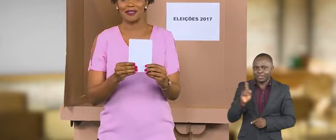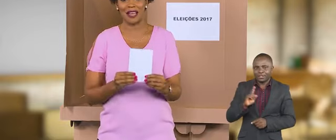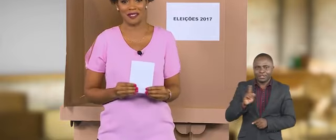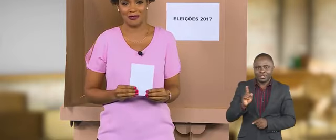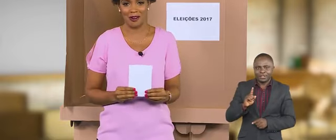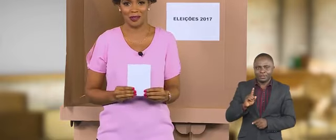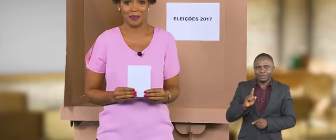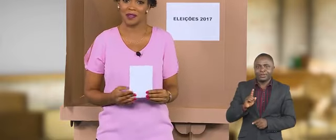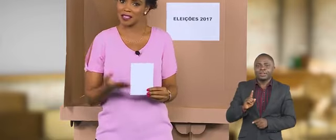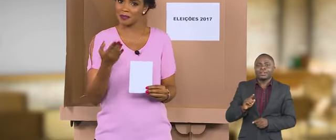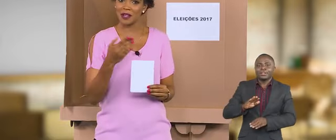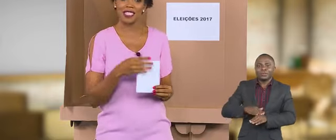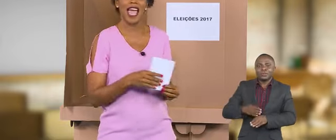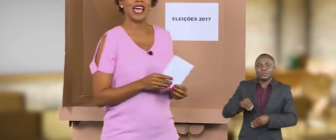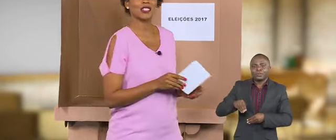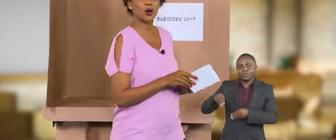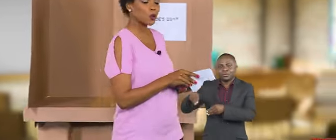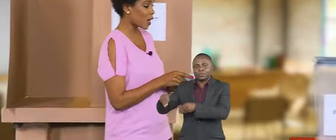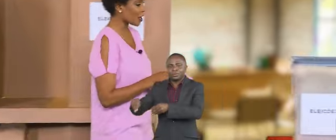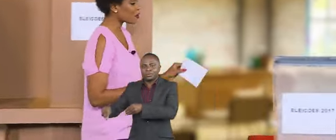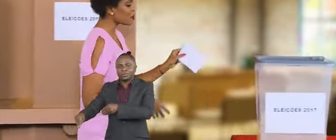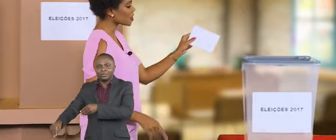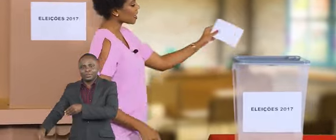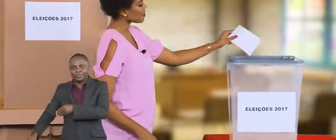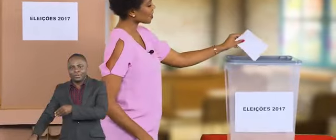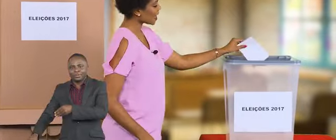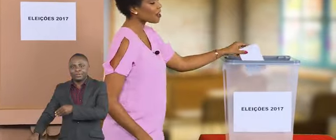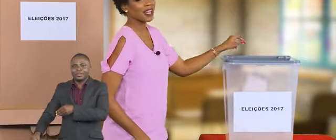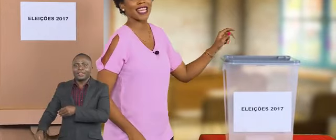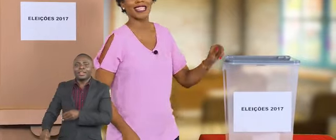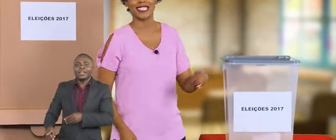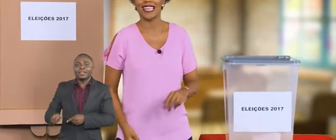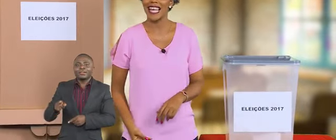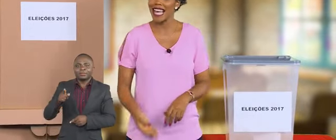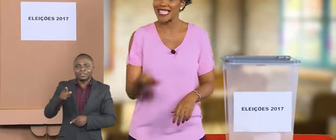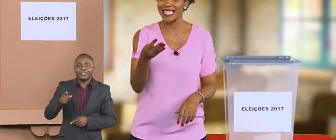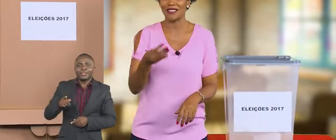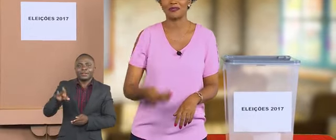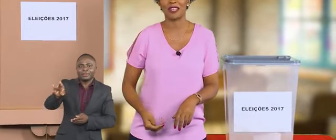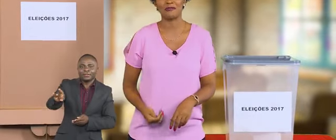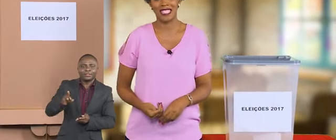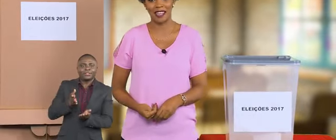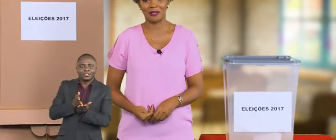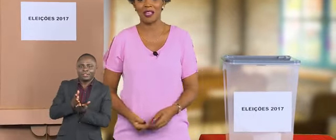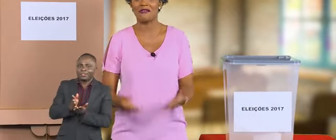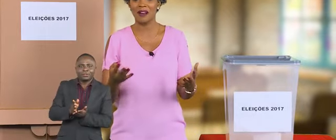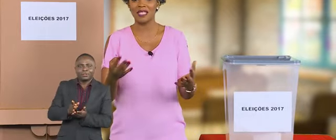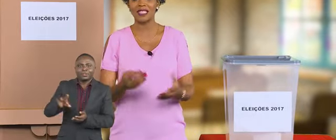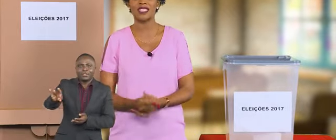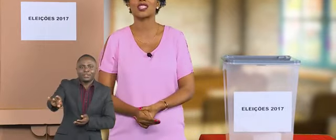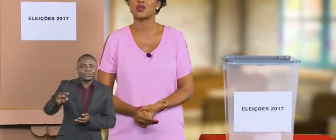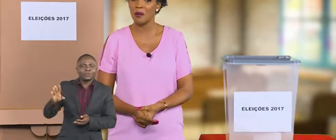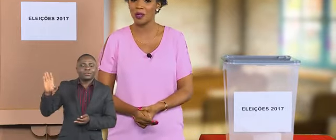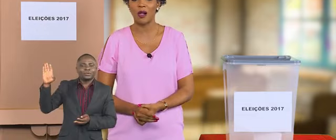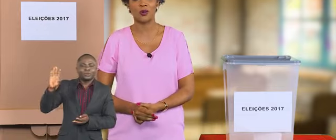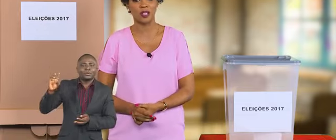e anular o seu voto. Depois, é só colocar numa urna igual a esta. Assim nós votamos certo e vamos